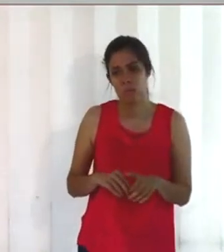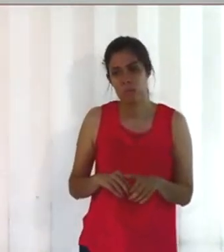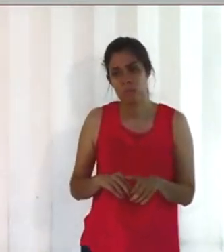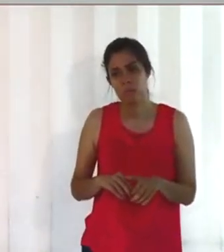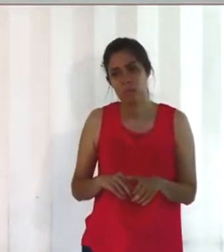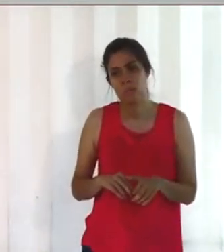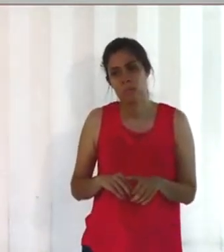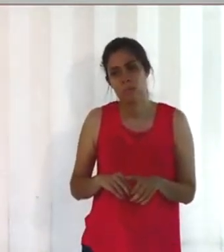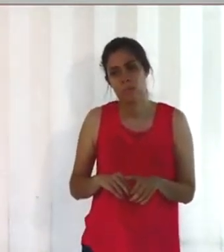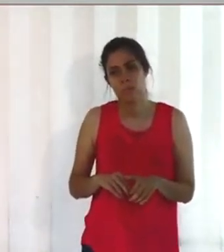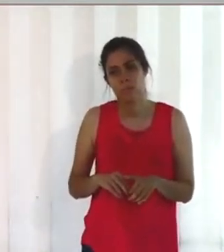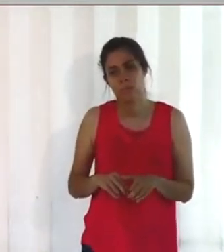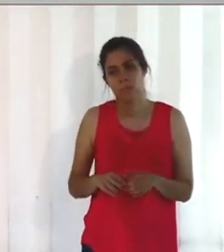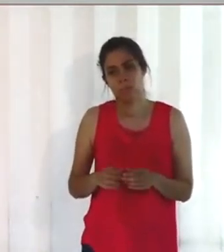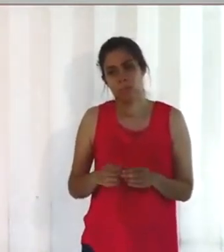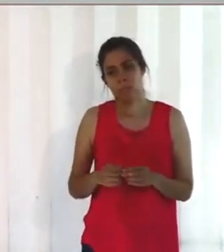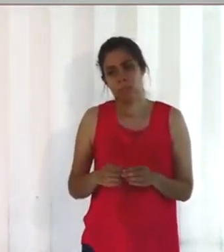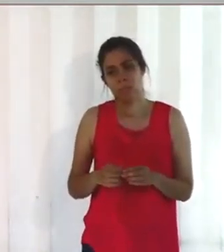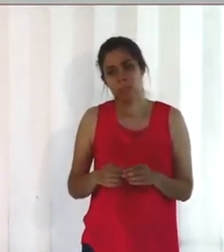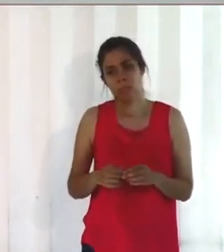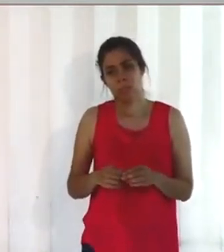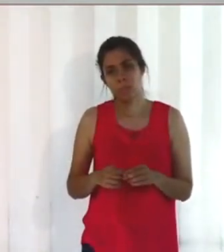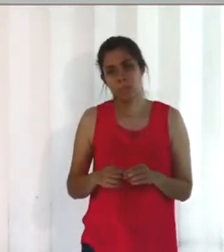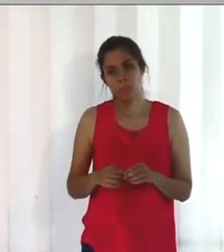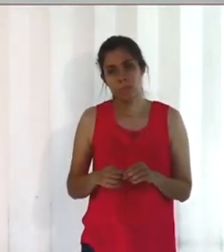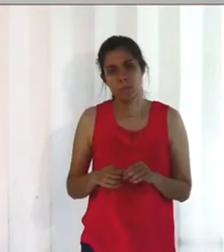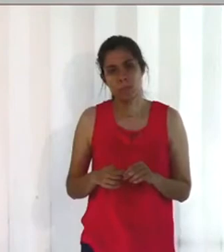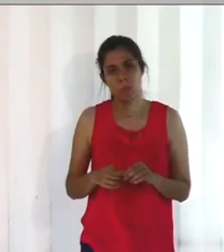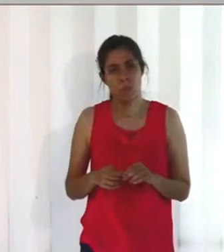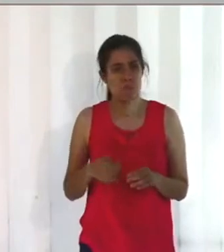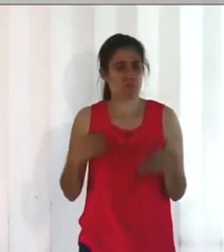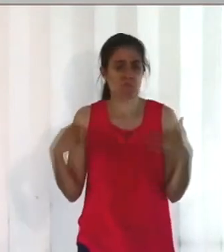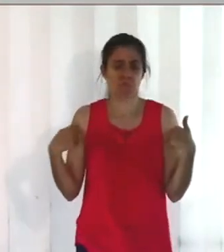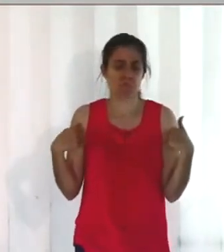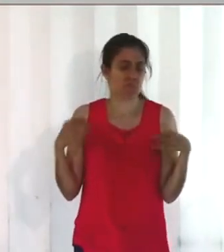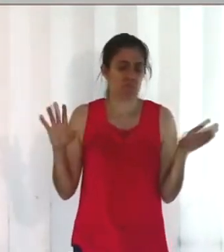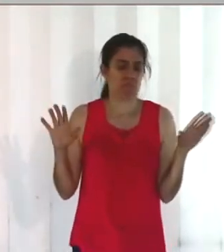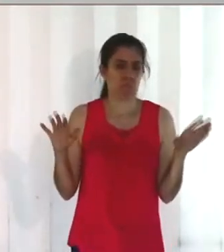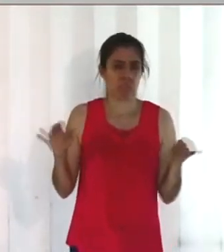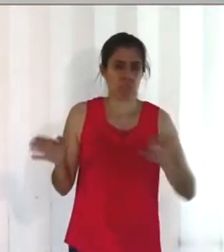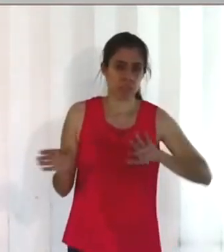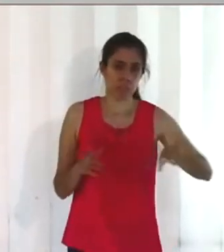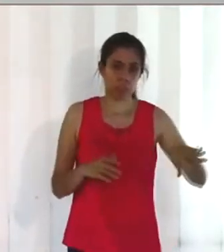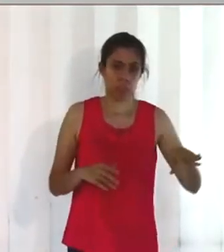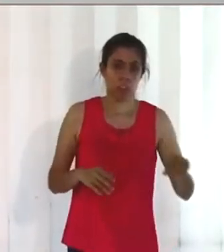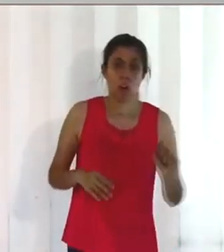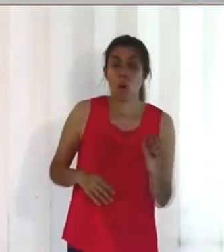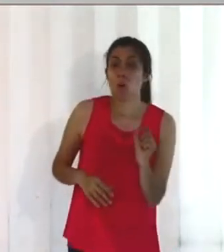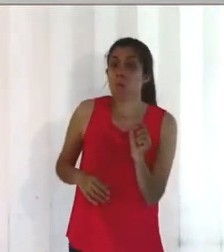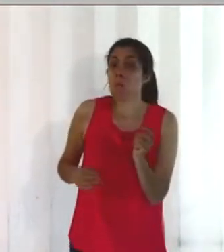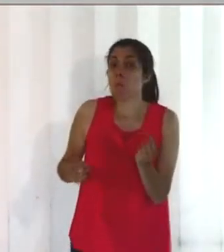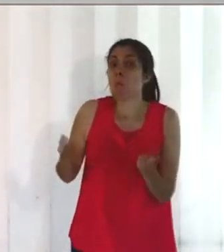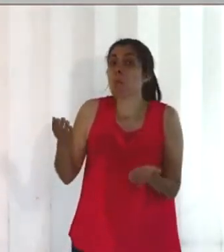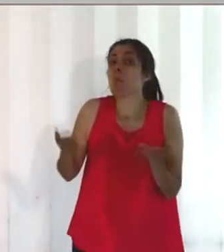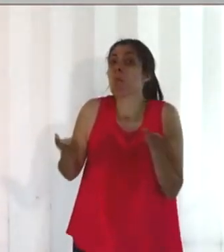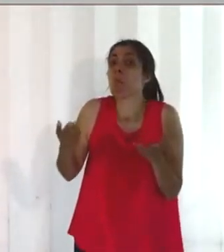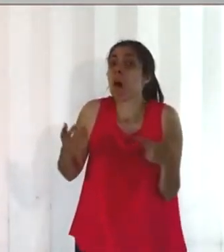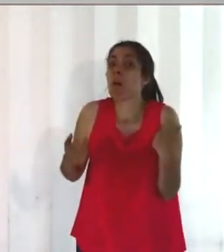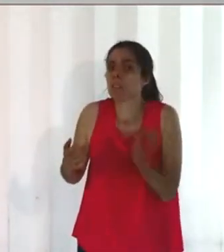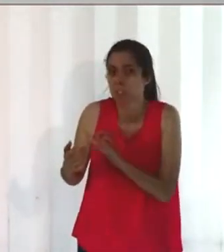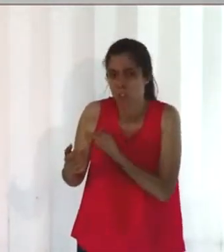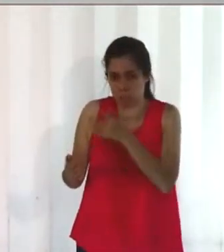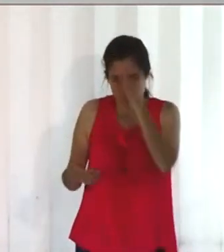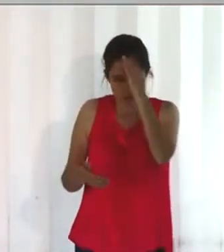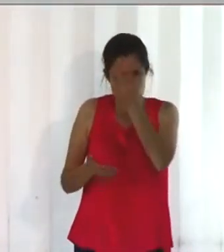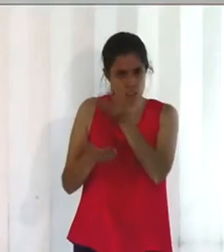antes? Quando nós dizemos, eu tenho fé, que fé é a fé que temos?